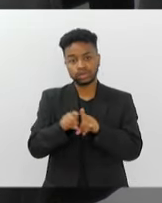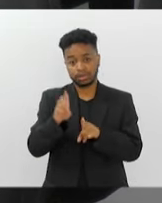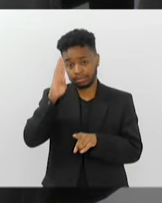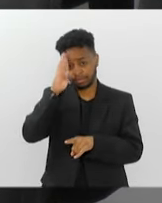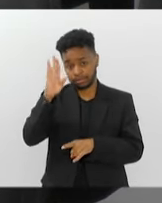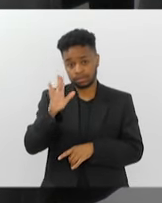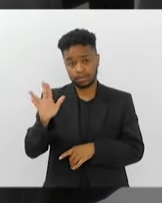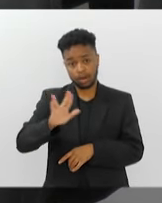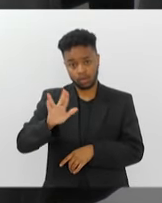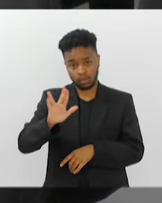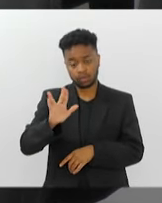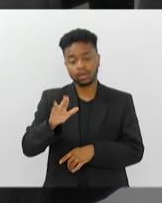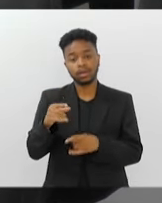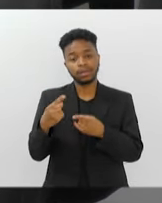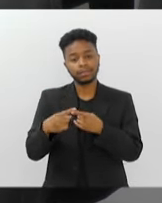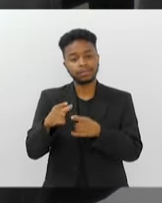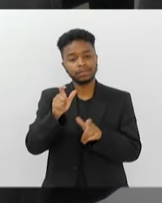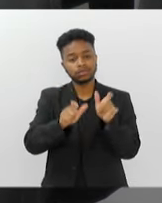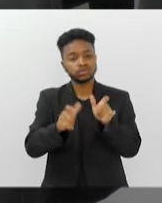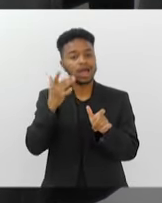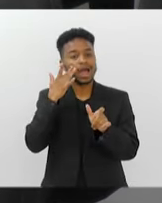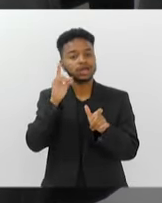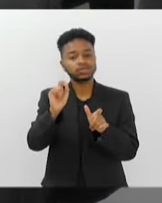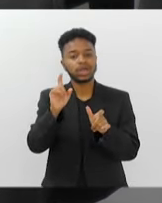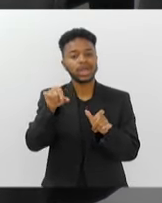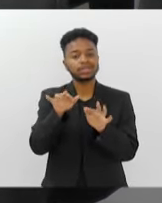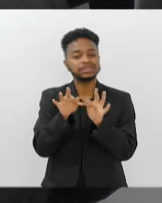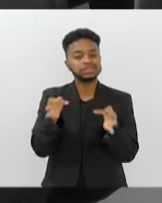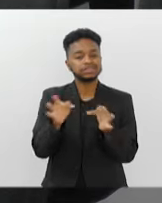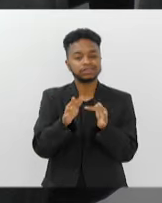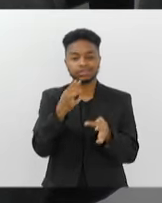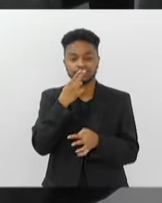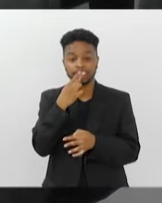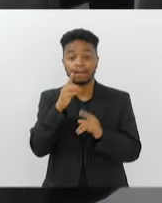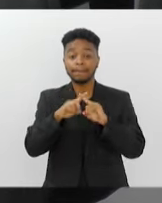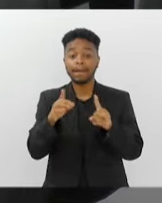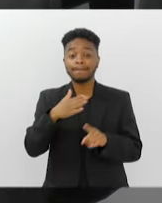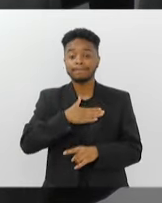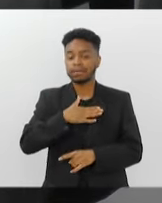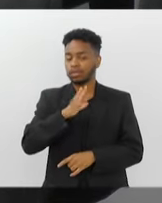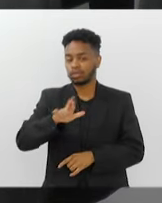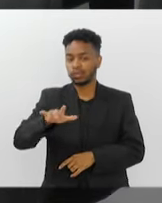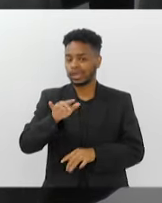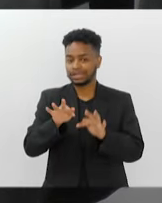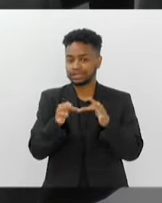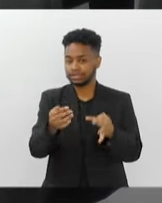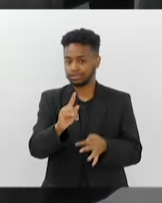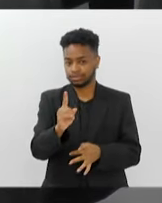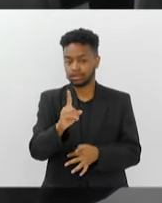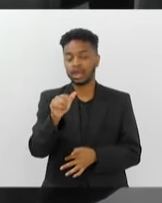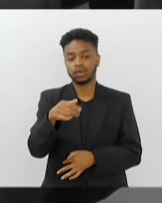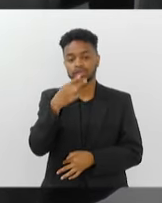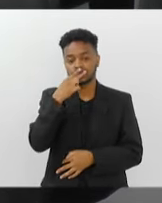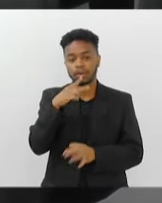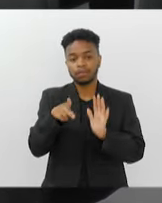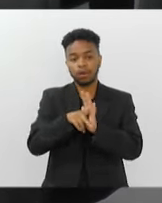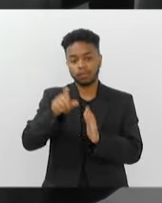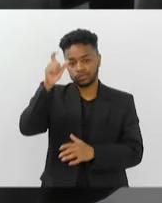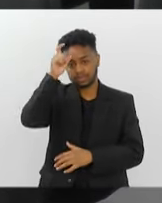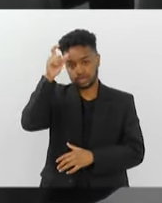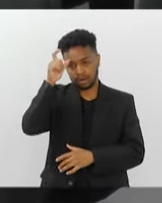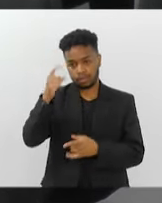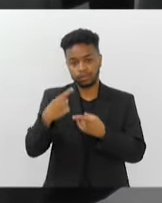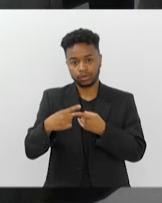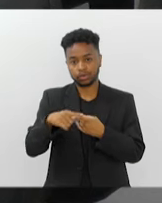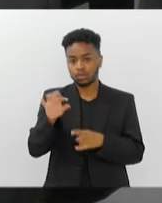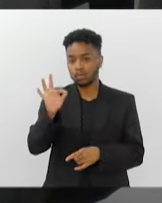maconha que todos acham que a maconha é um simples cigarrinho para mim A maconha não é um cigarrinho é um cigarrinho do capeta né é um